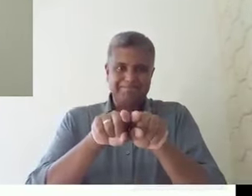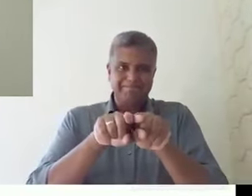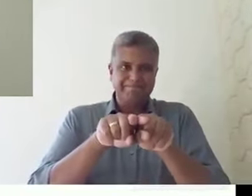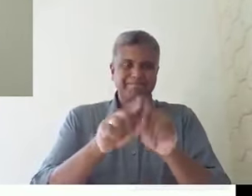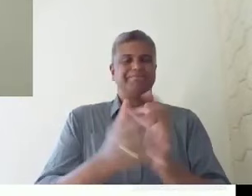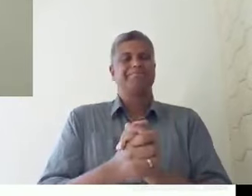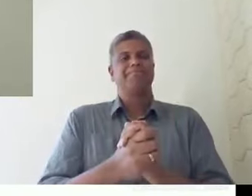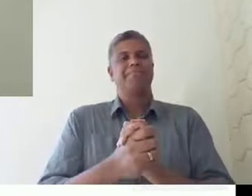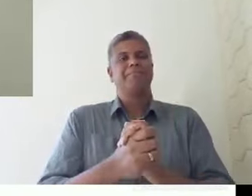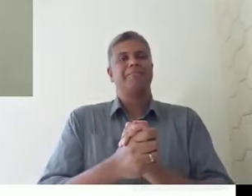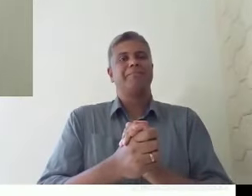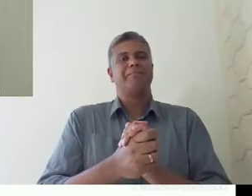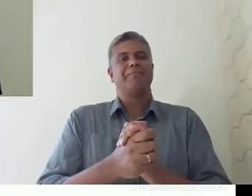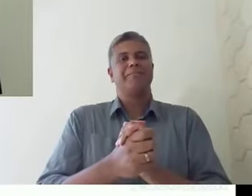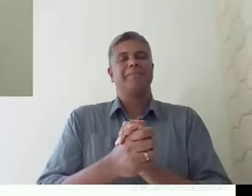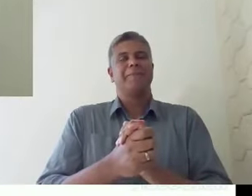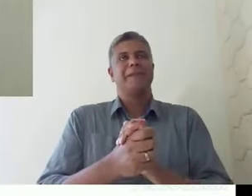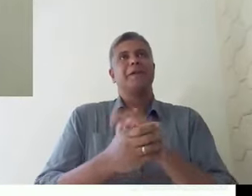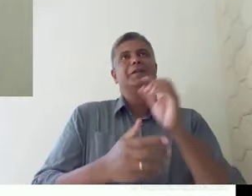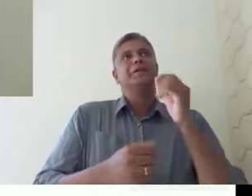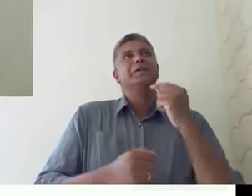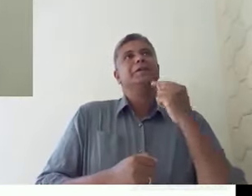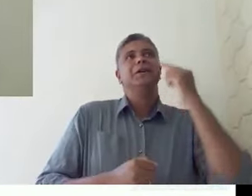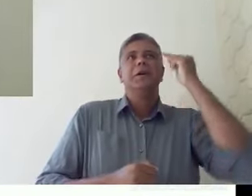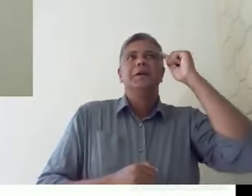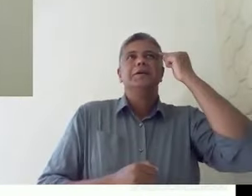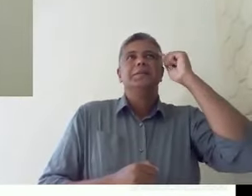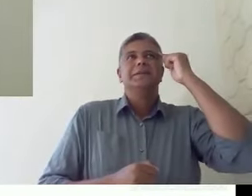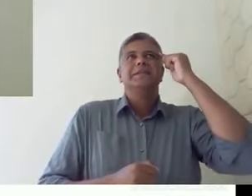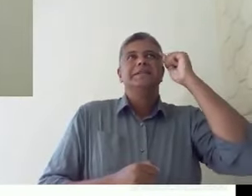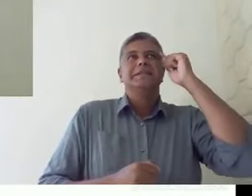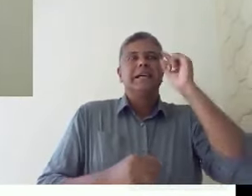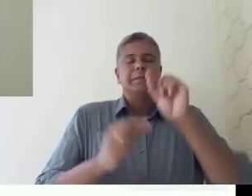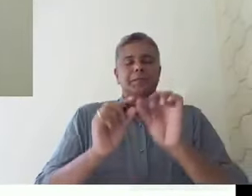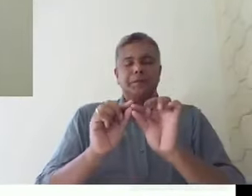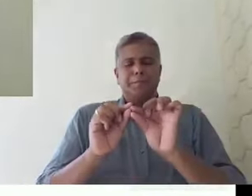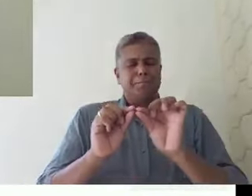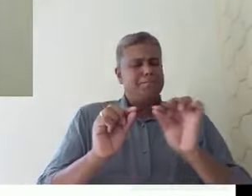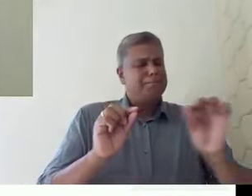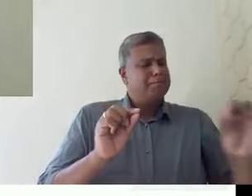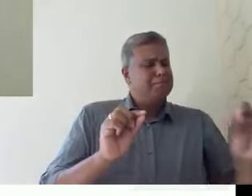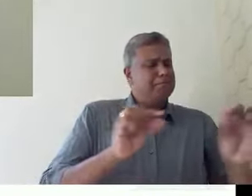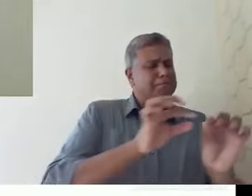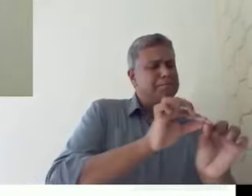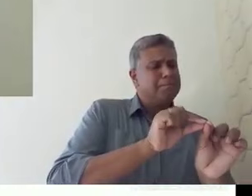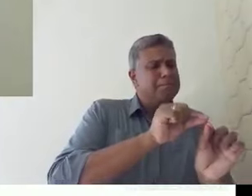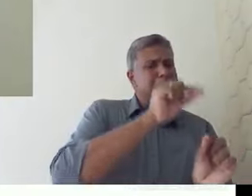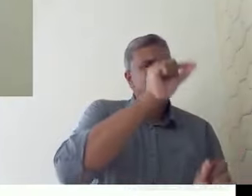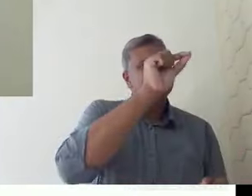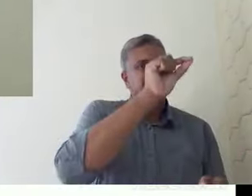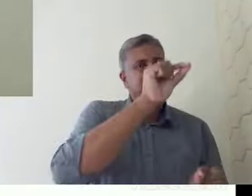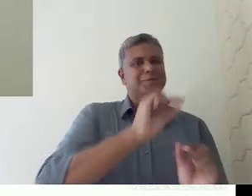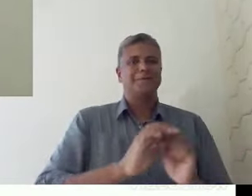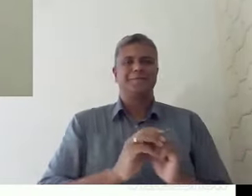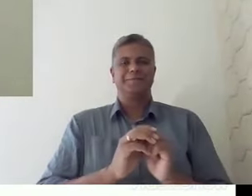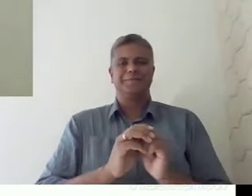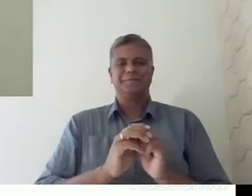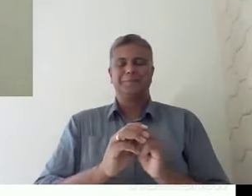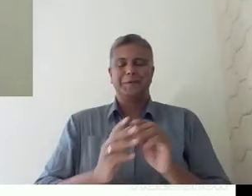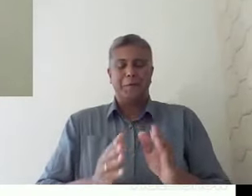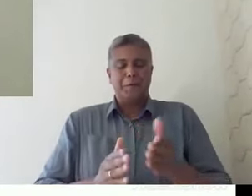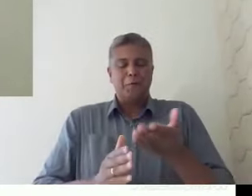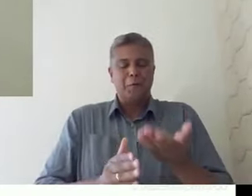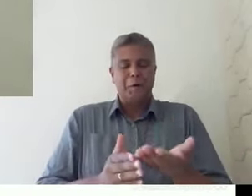pode mencionar é o exemplo do que a gente mensura, que a gente mede